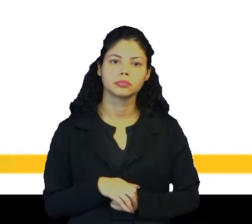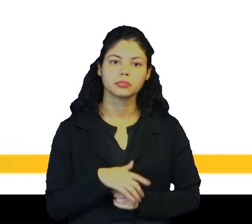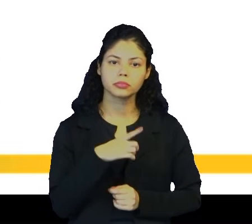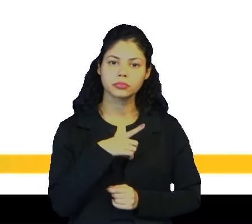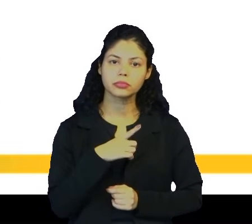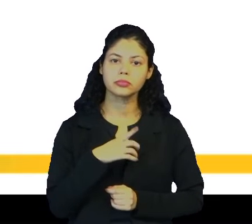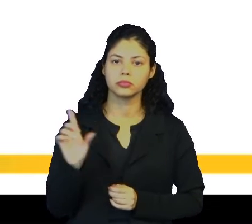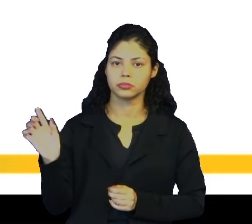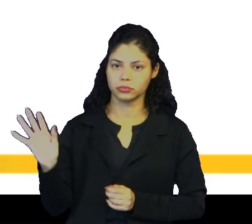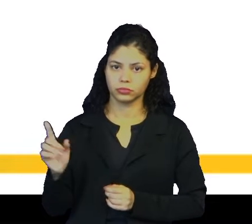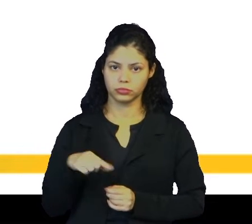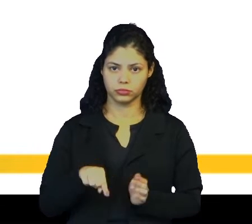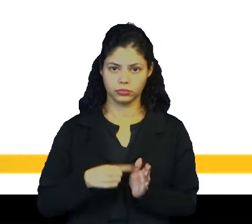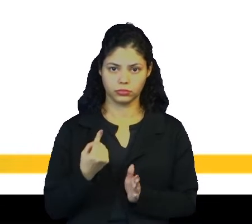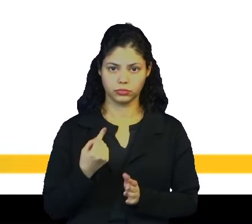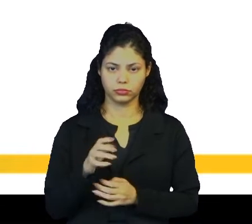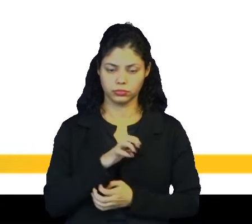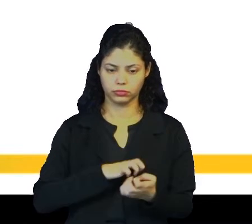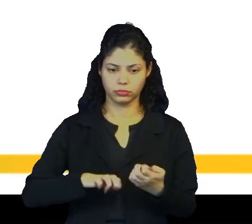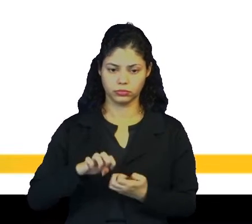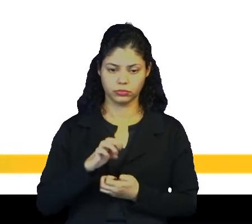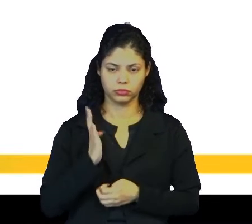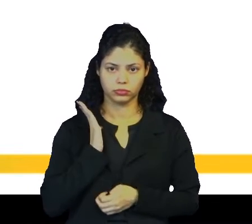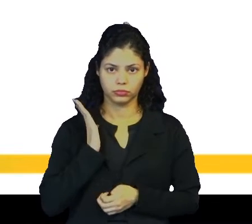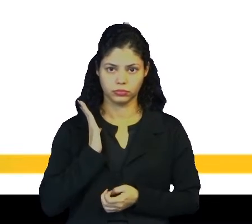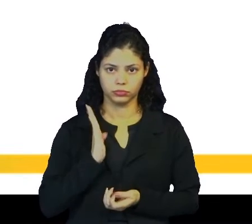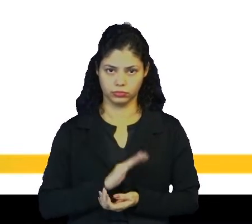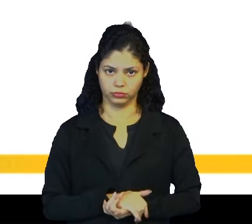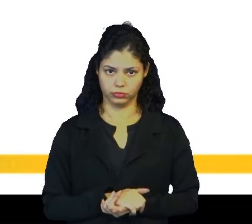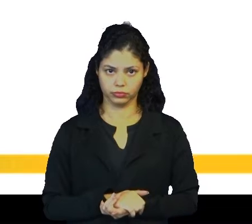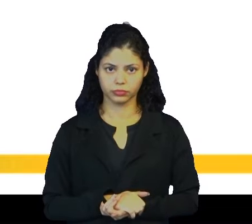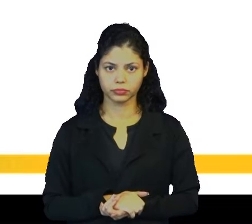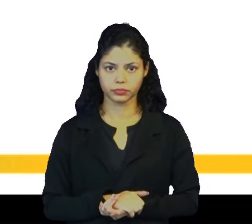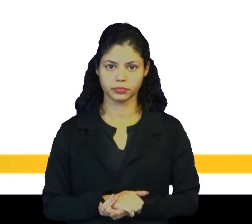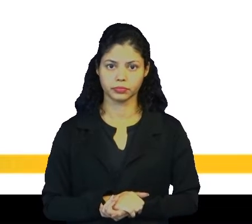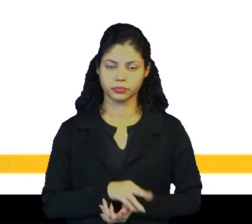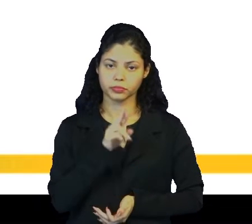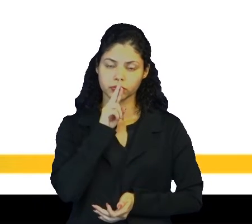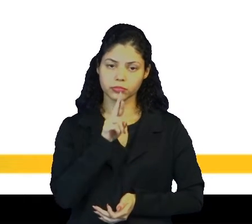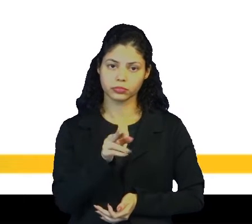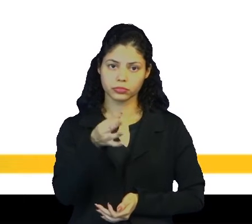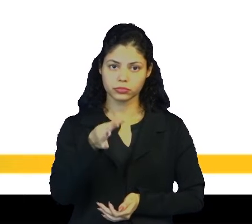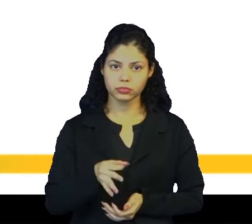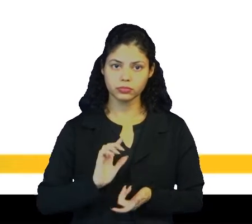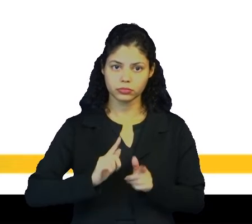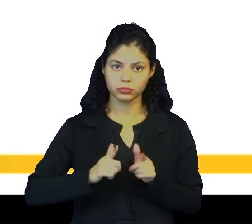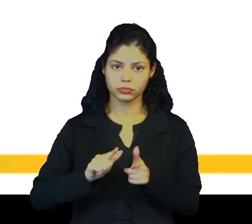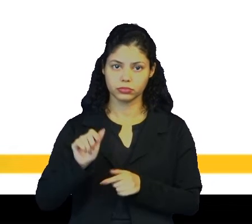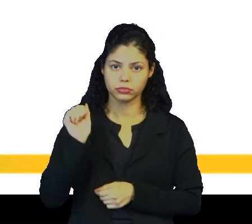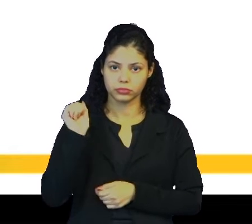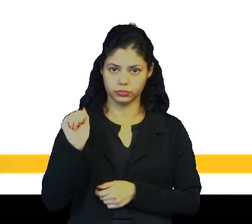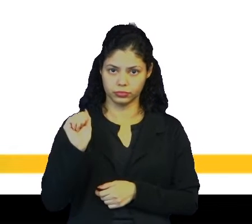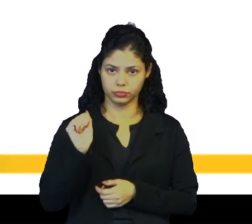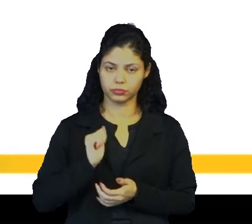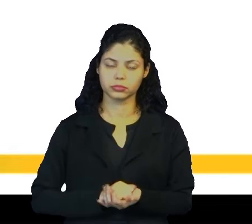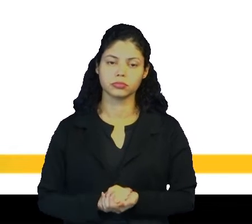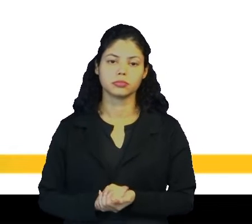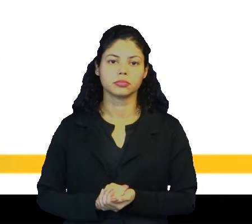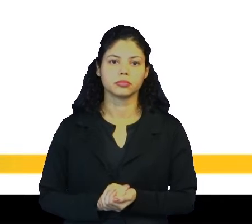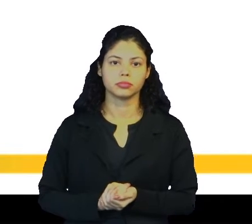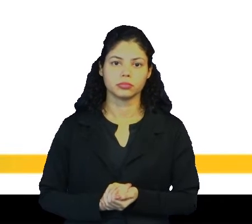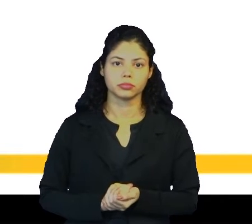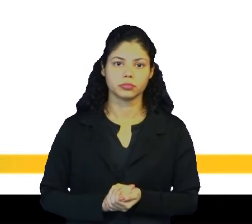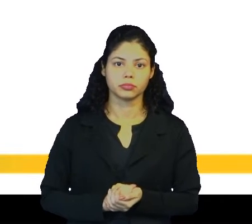Temos aí a nossa primeira revolução burguesa, né? E a resposta correta é a letra A, né?